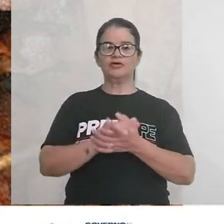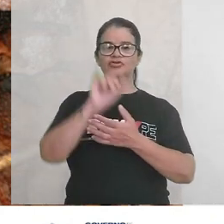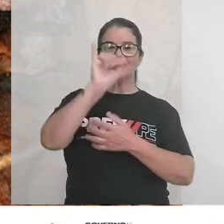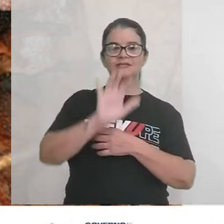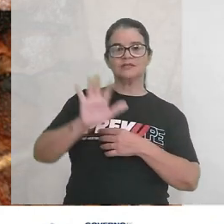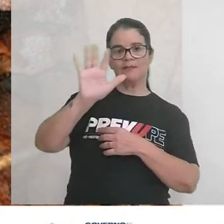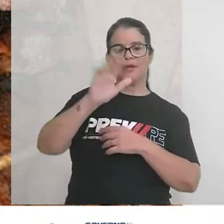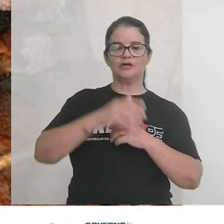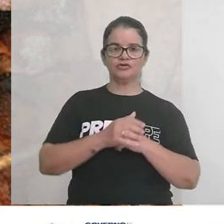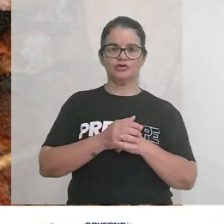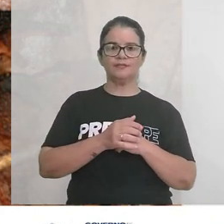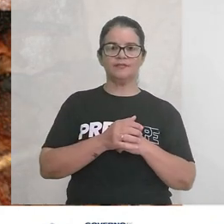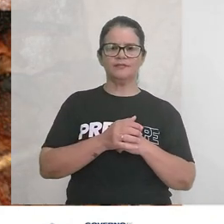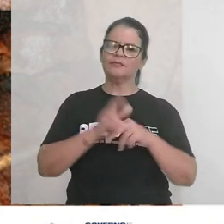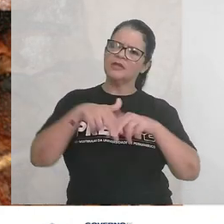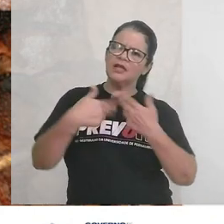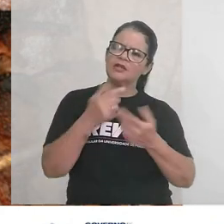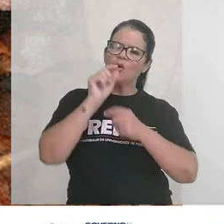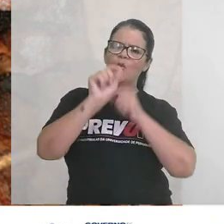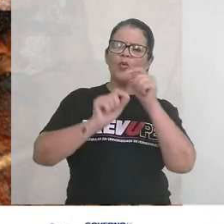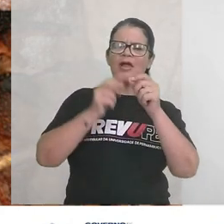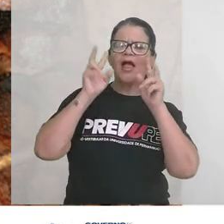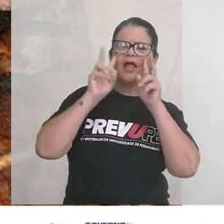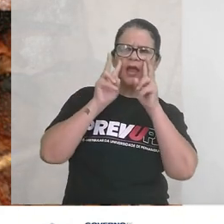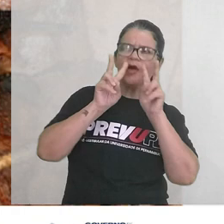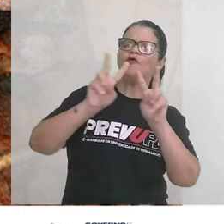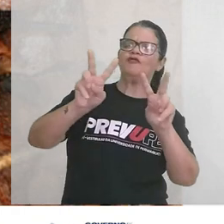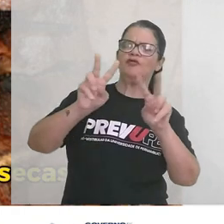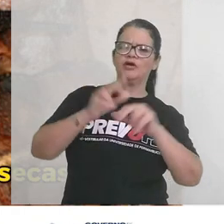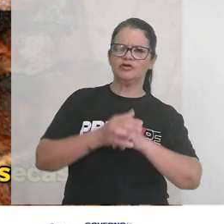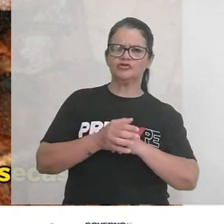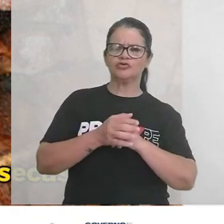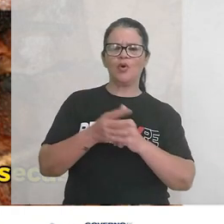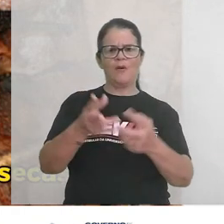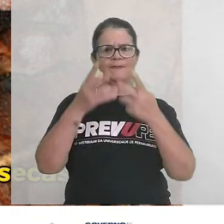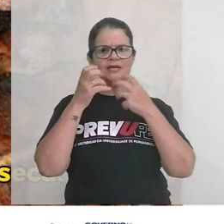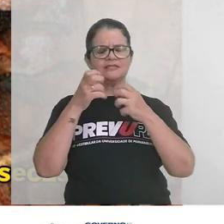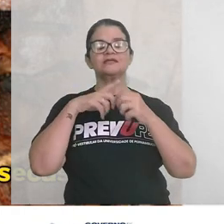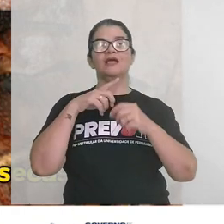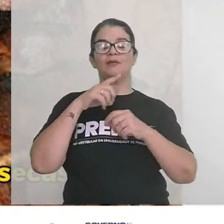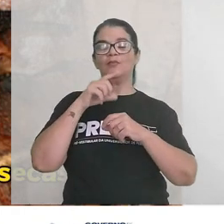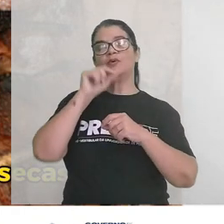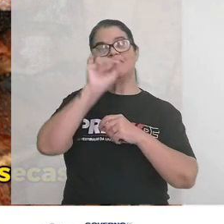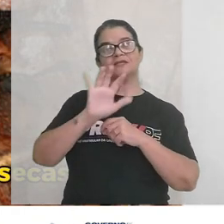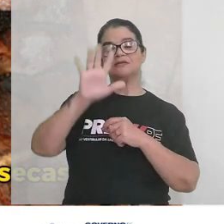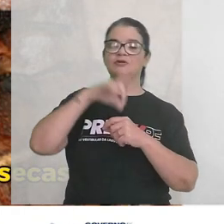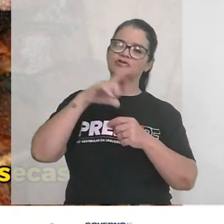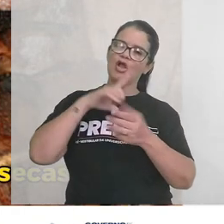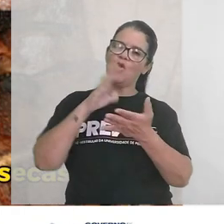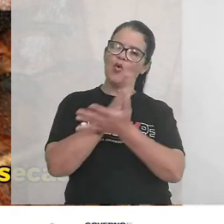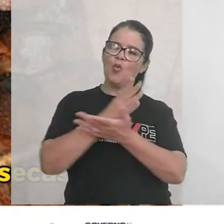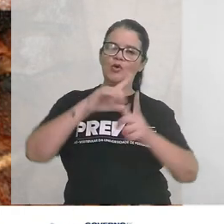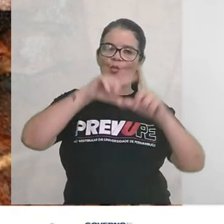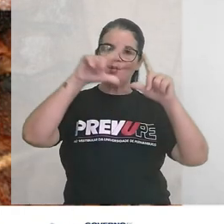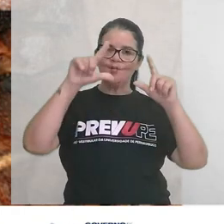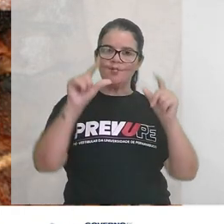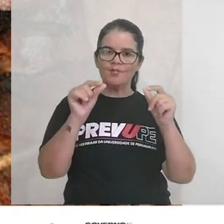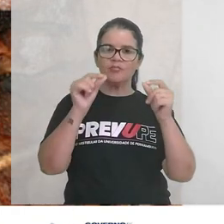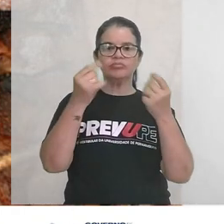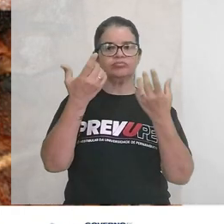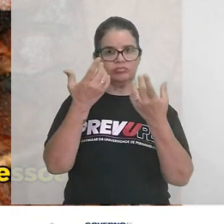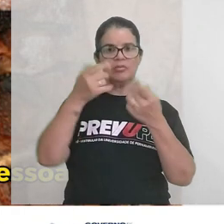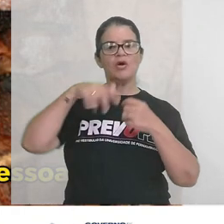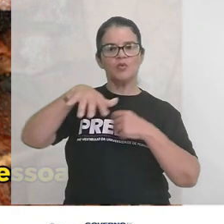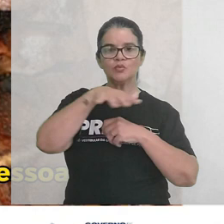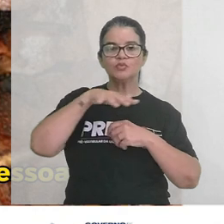imagem né então que que eu vejo aqui pessoal nessa imagem eu percebo nessa imagem que eu tenho algumas folhas secas né no solo